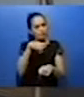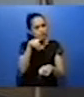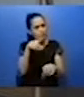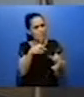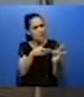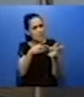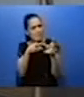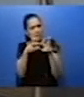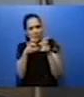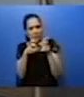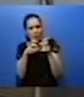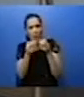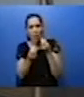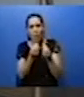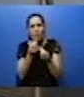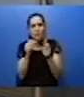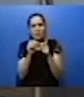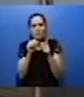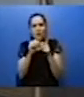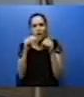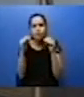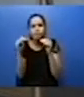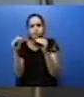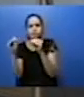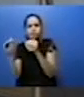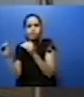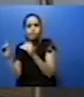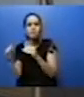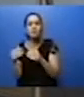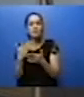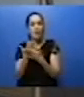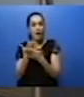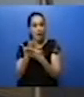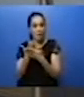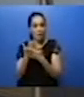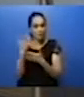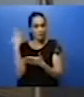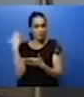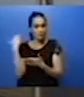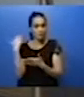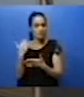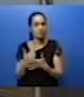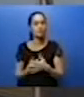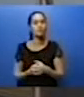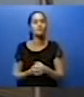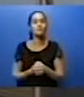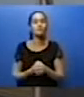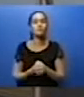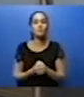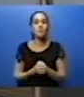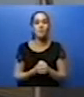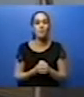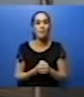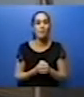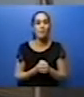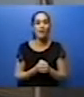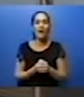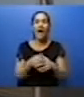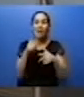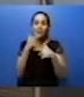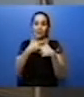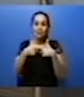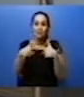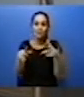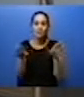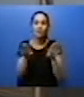alguns padrões nas últimas aulas primeiro que eu comentei a divisão